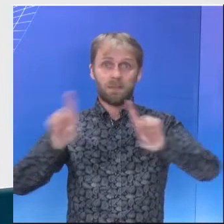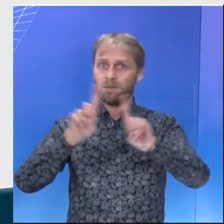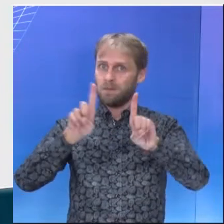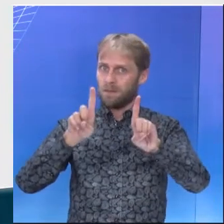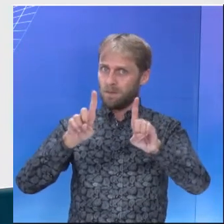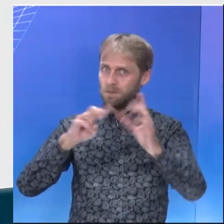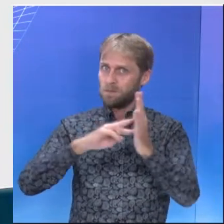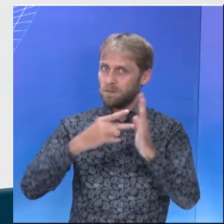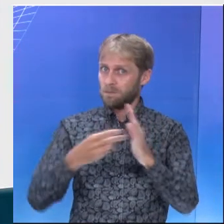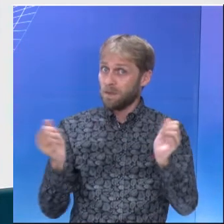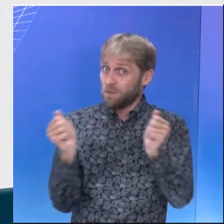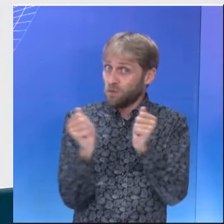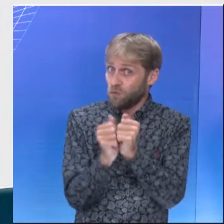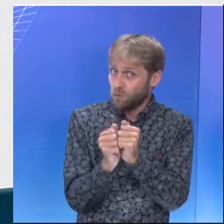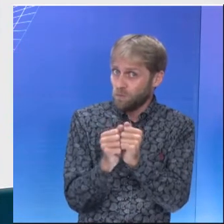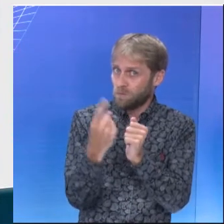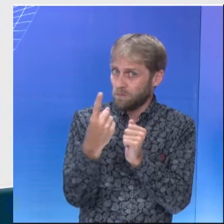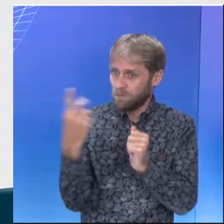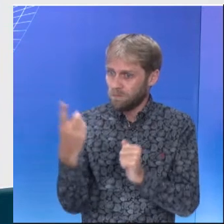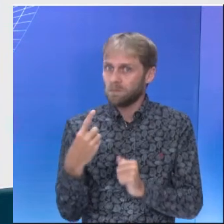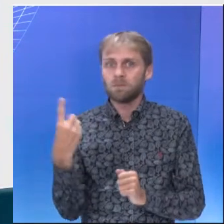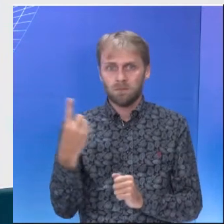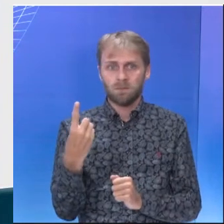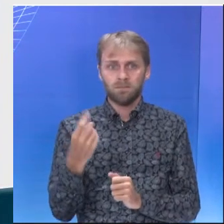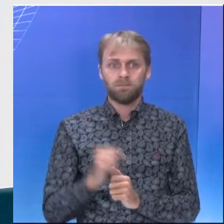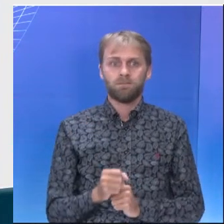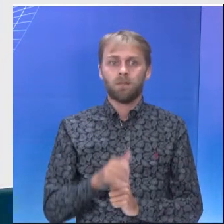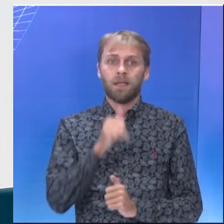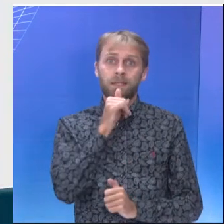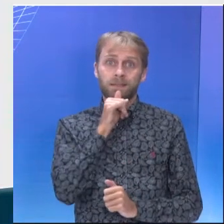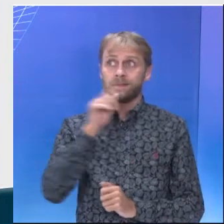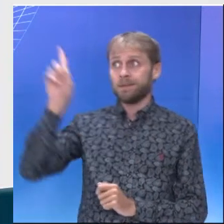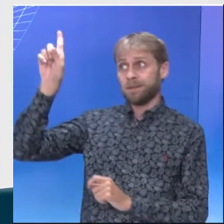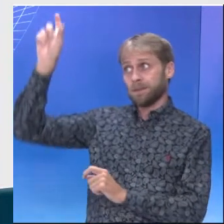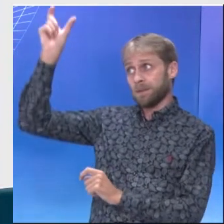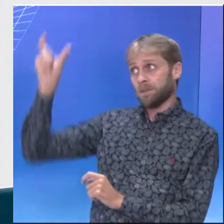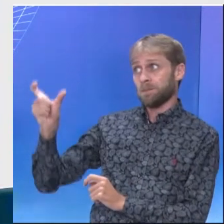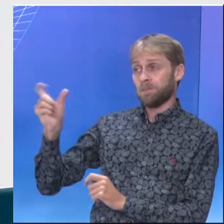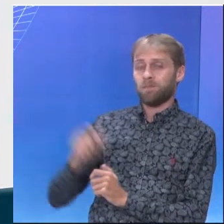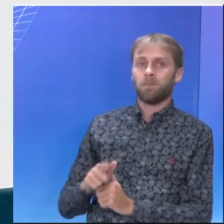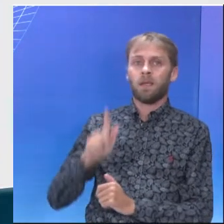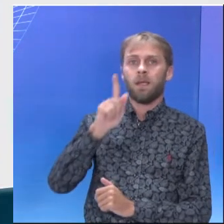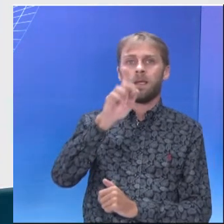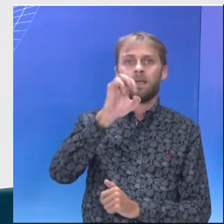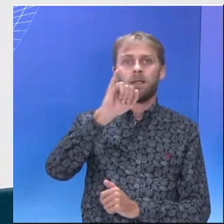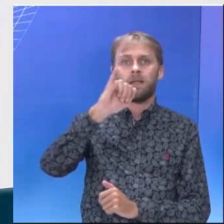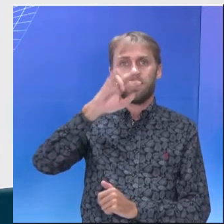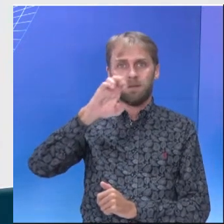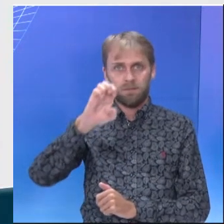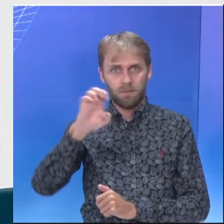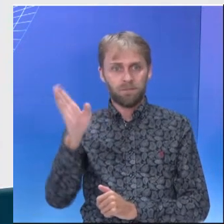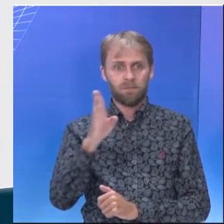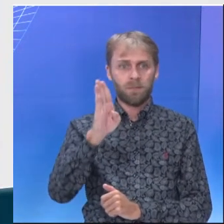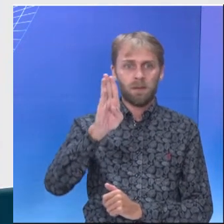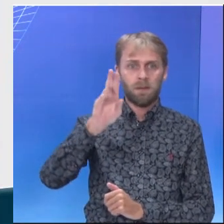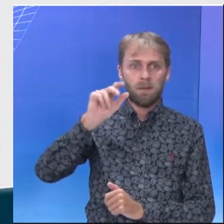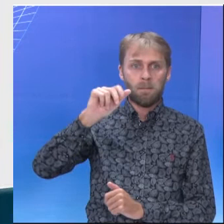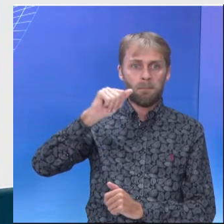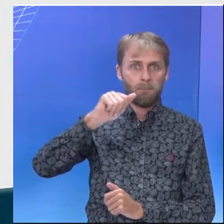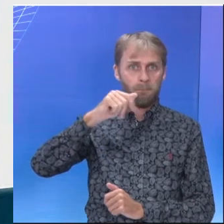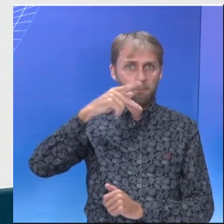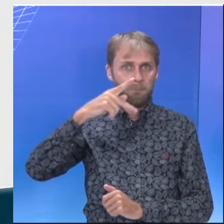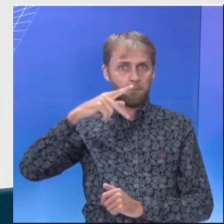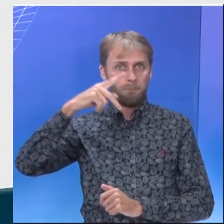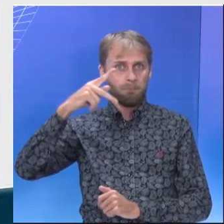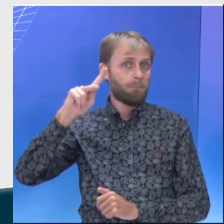um significado só. Aqui nós temos alguns que eu trouxe para vocês. O give back, que é devolver. Give up, que eu já